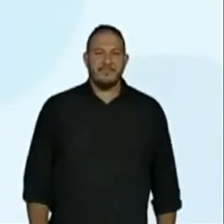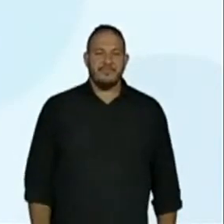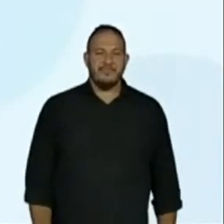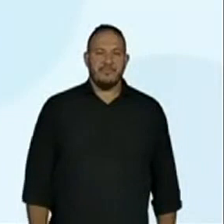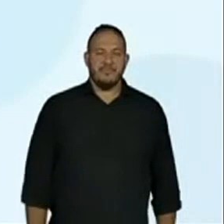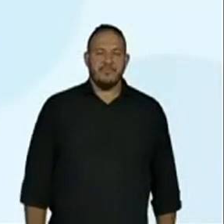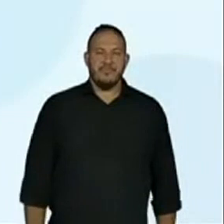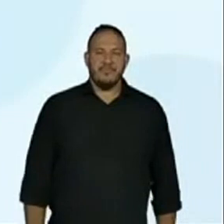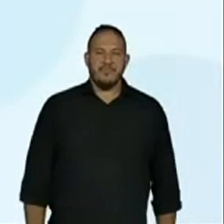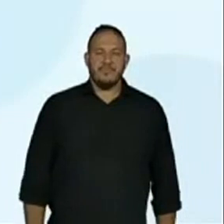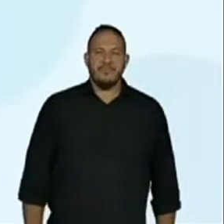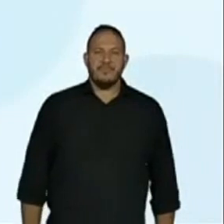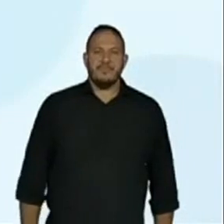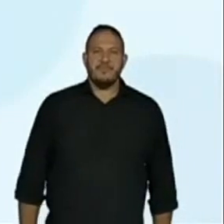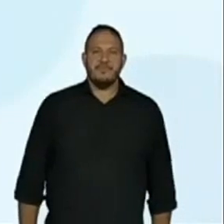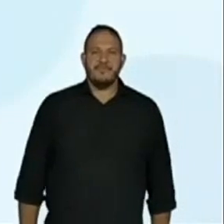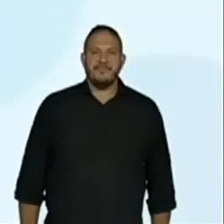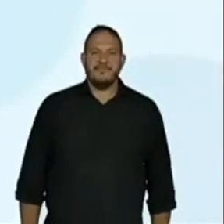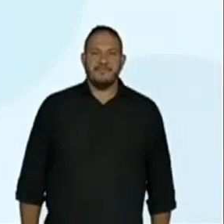e 40